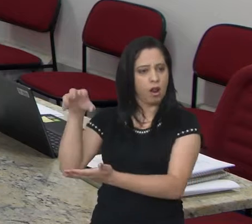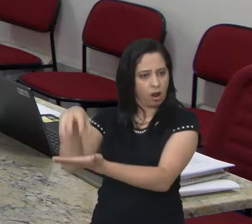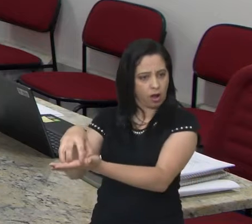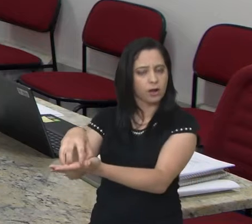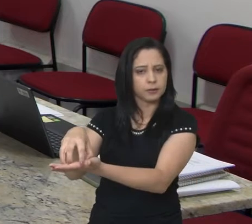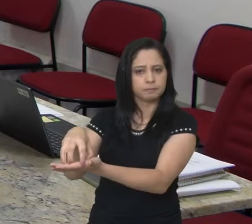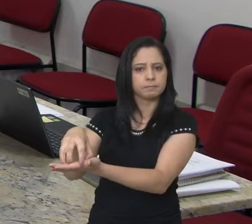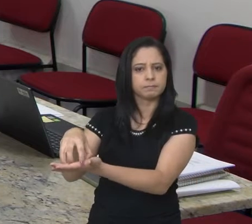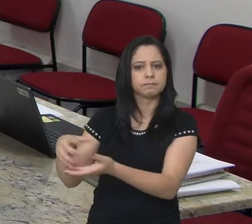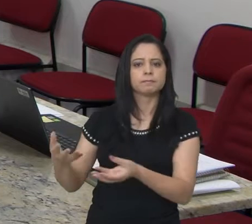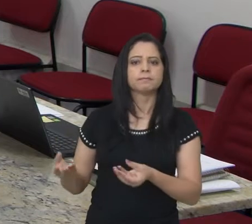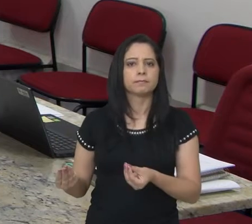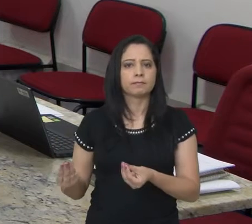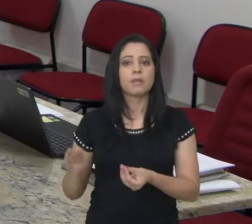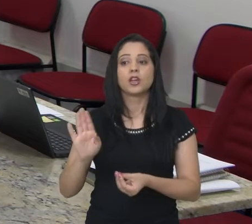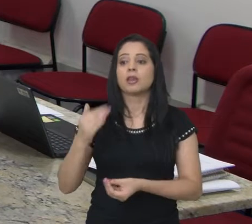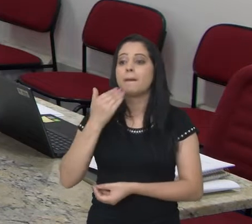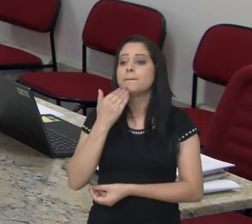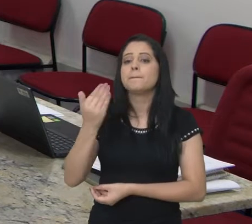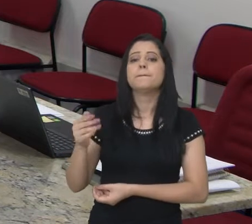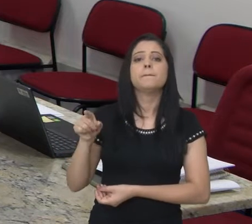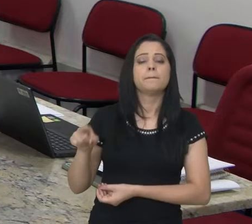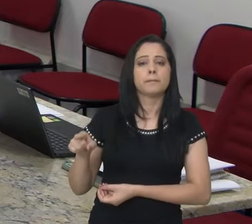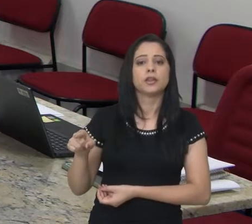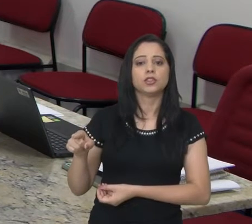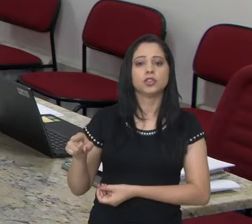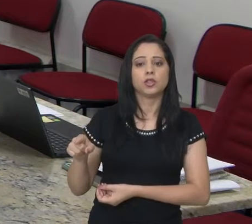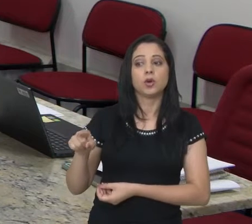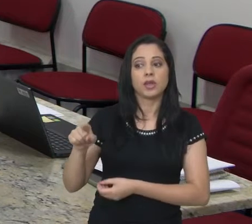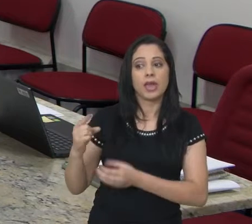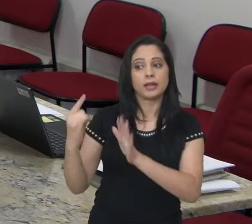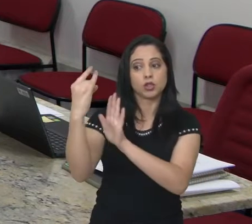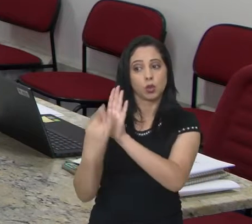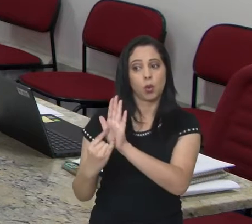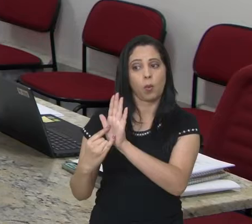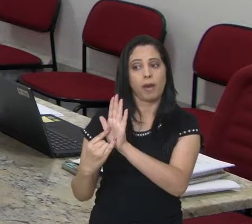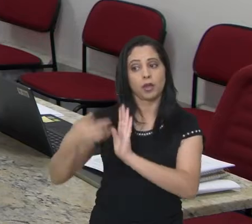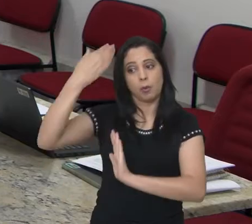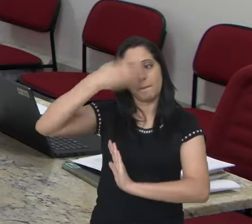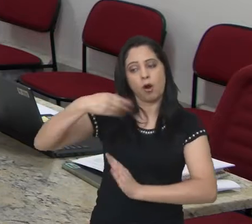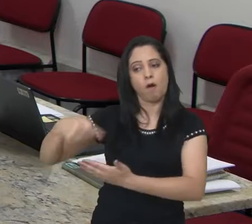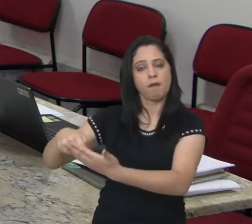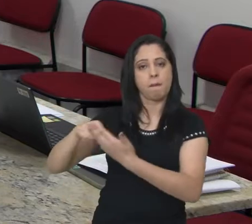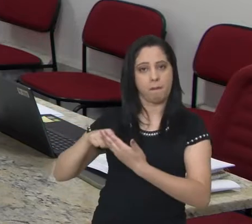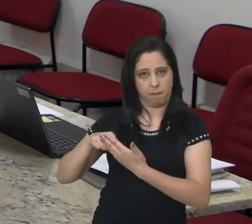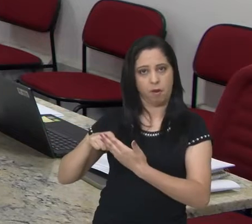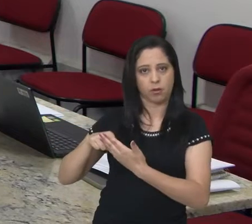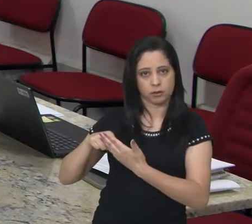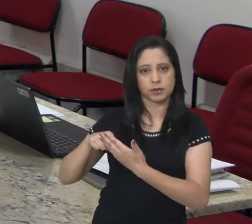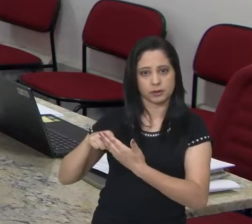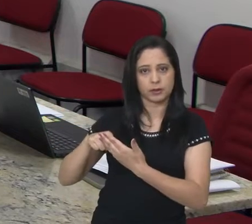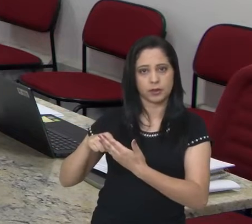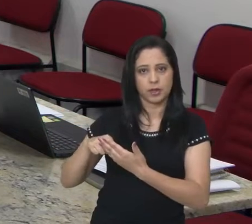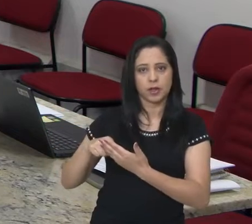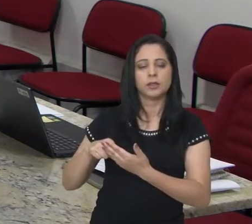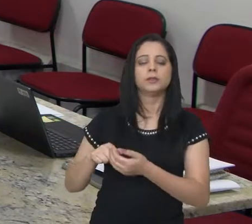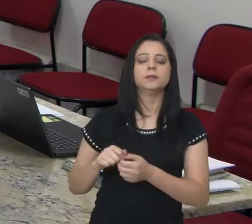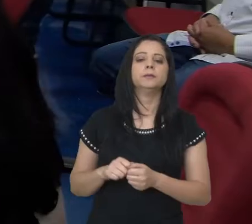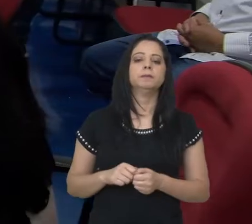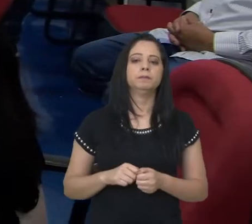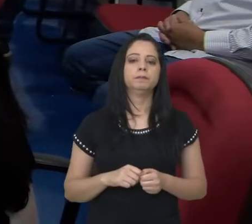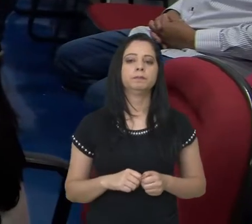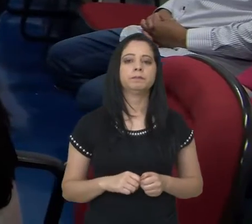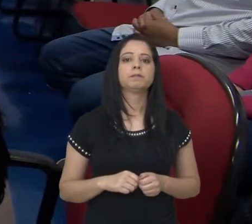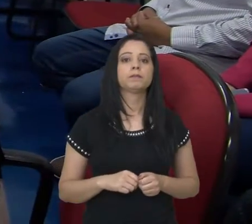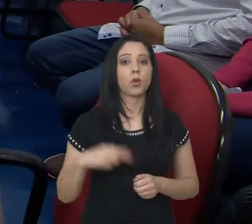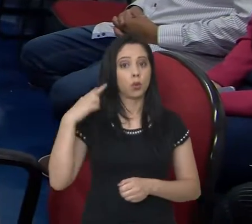fazendo o pedido para que eles nos enviem documentos necessários à SEI, para a juntada da SEI.